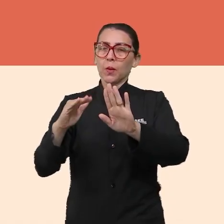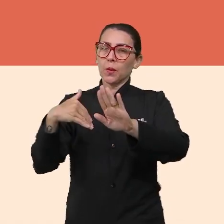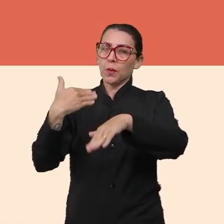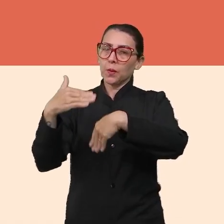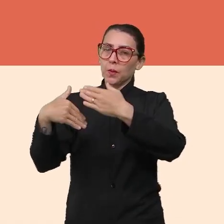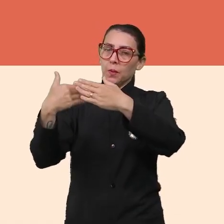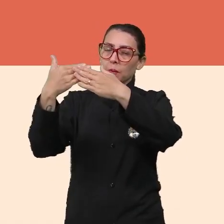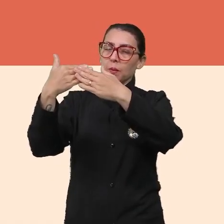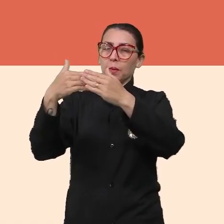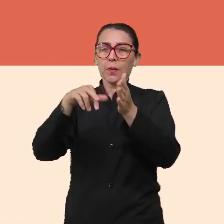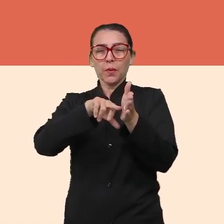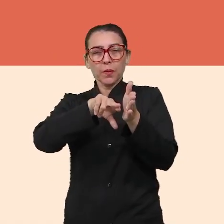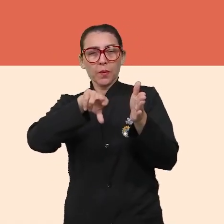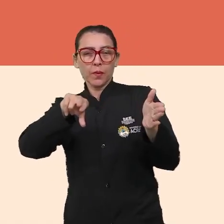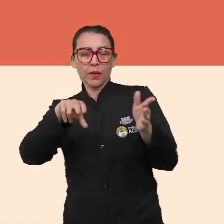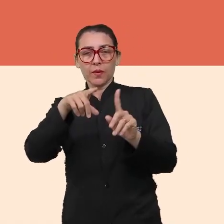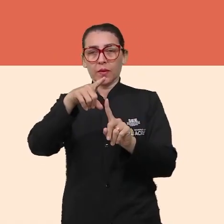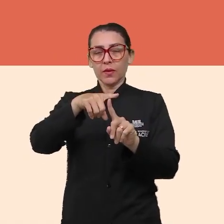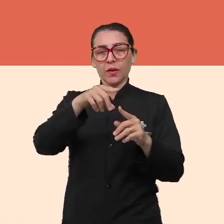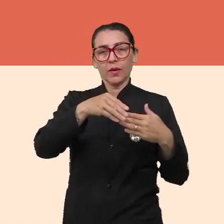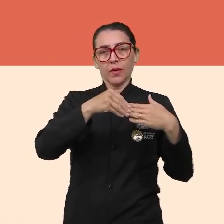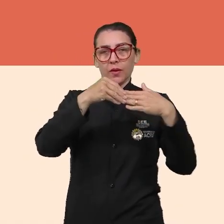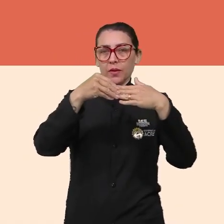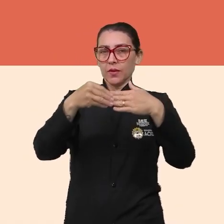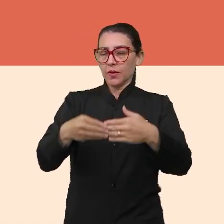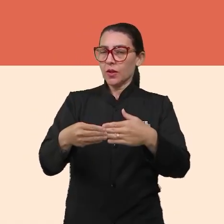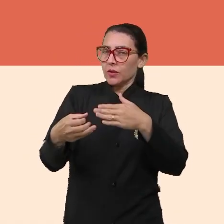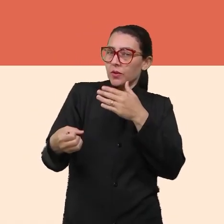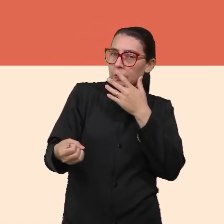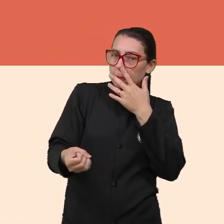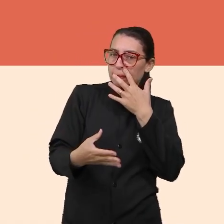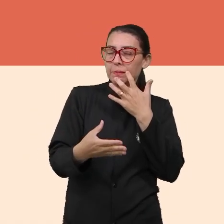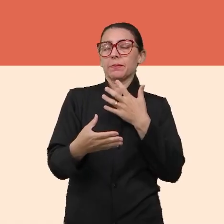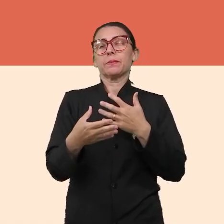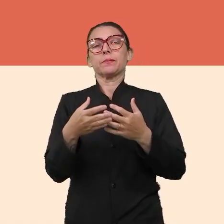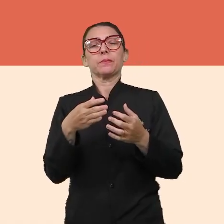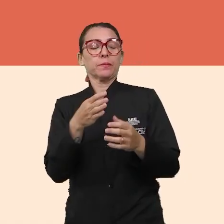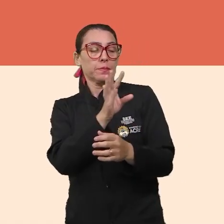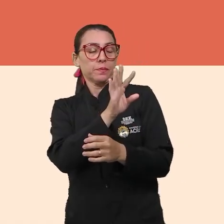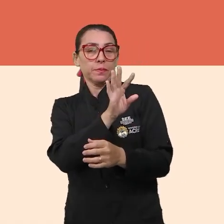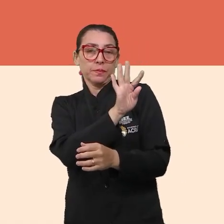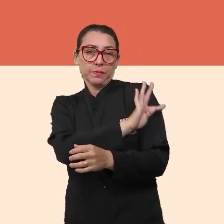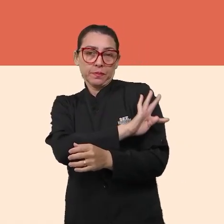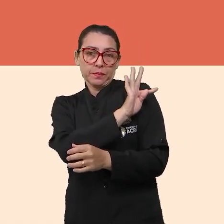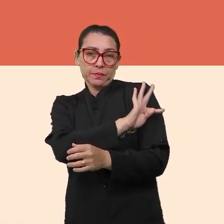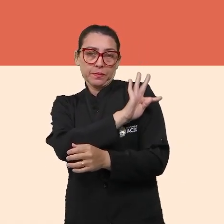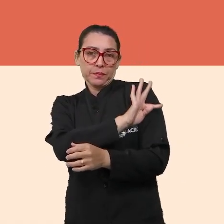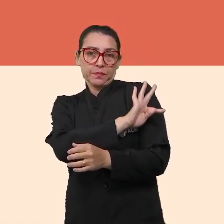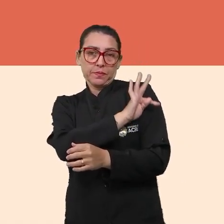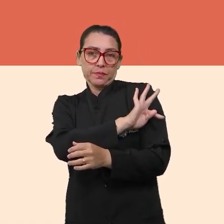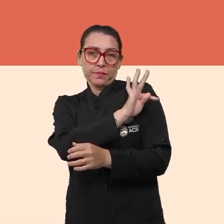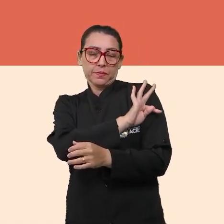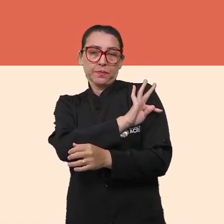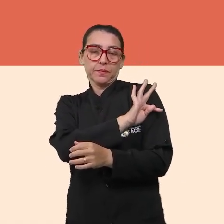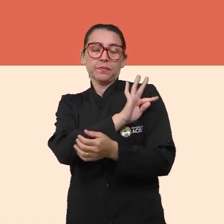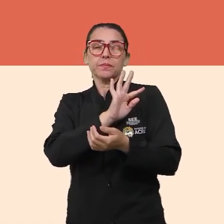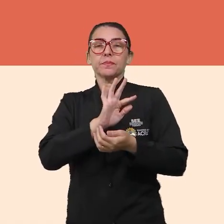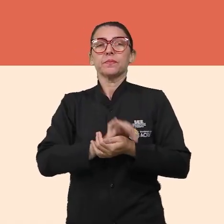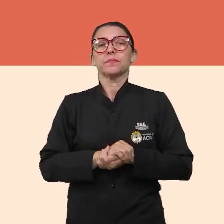de diversas maneiras, né? Trouxe novas técnicas através